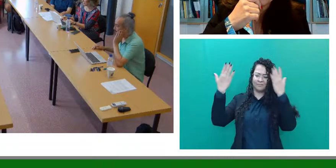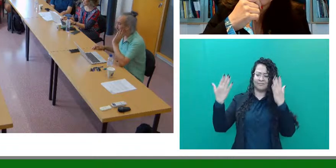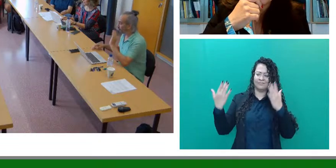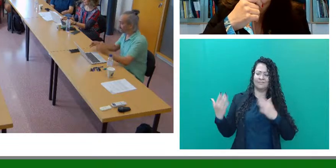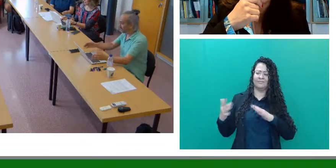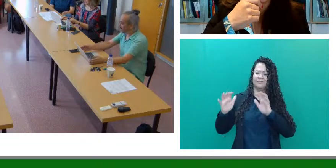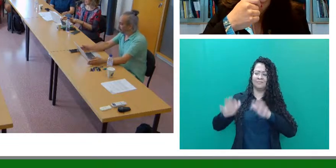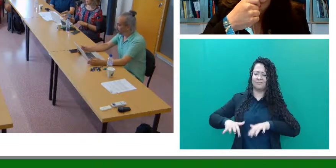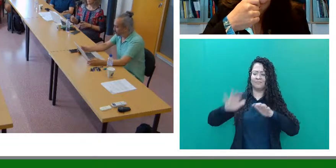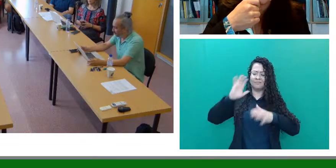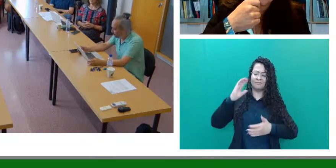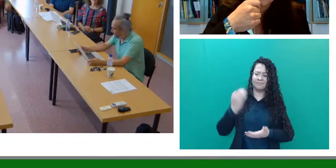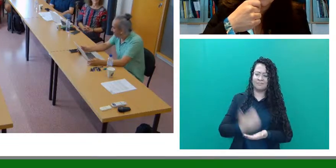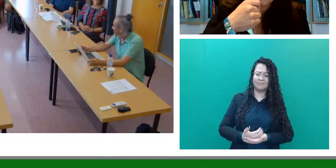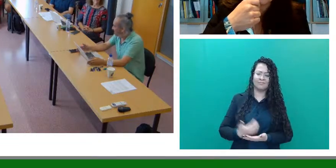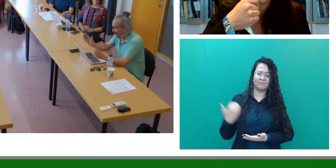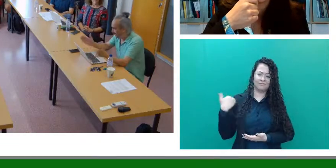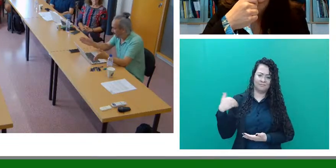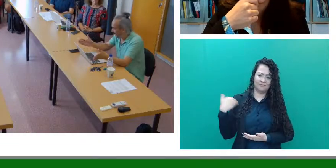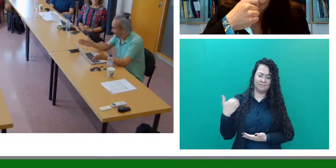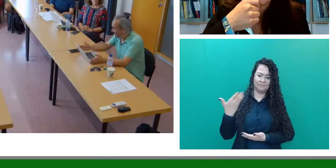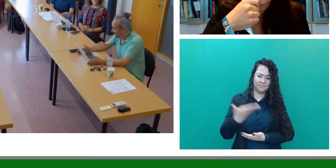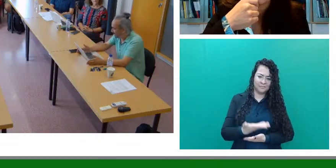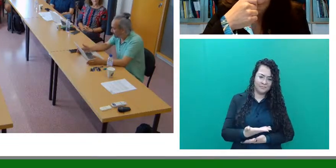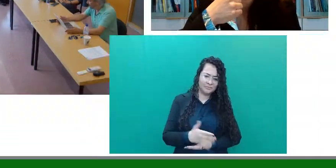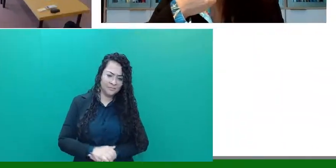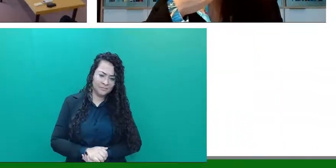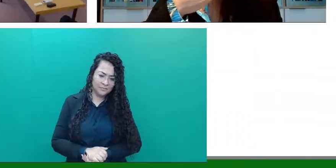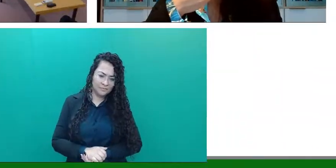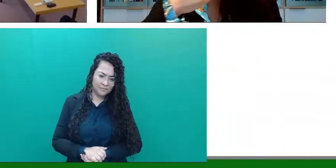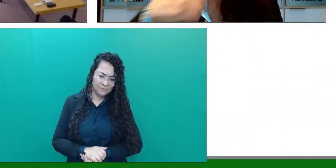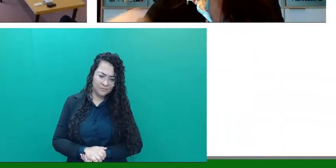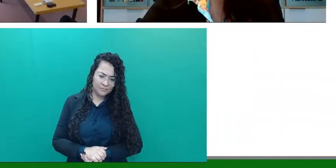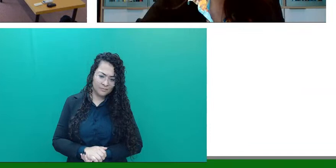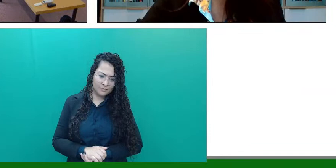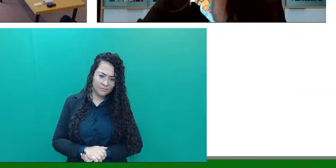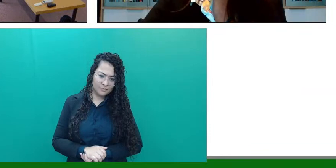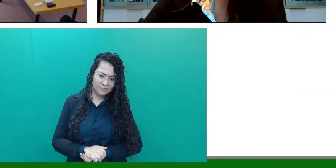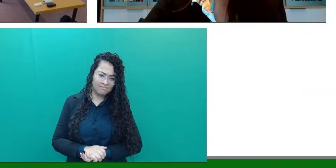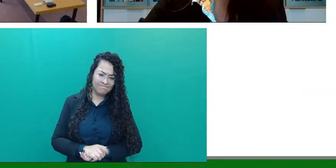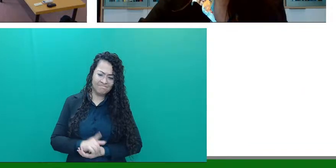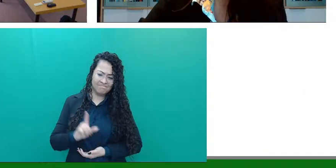mas também aos orientadores, porque é claramente um trabalho